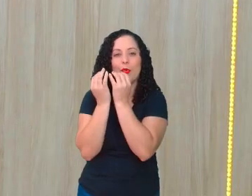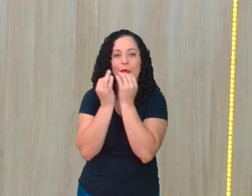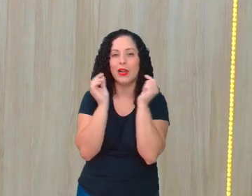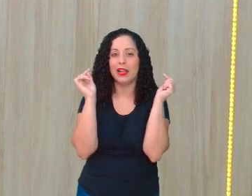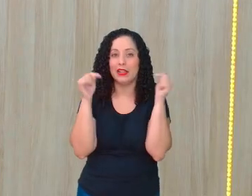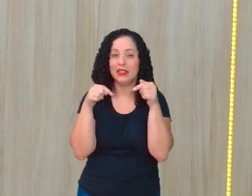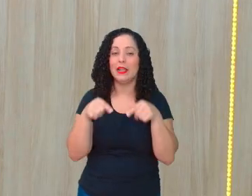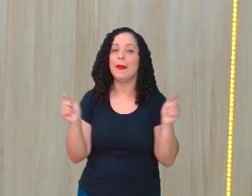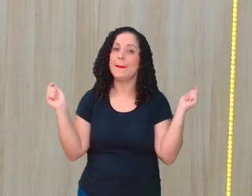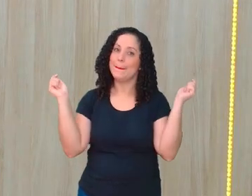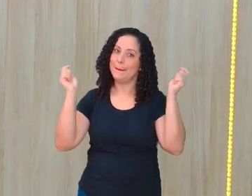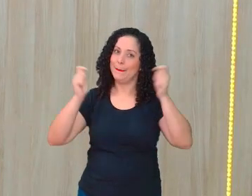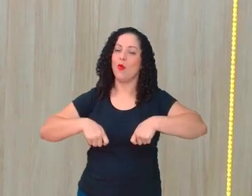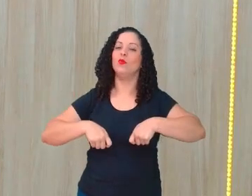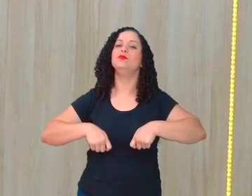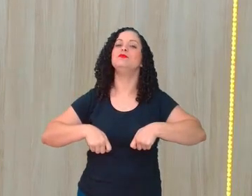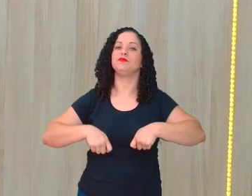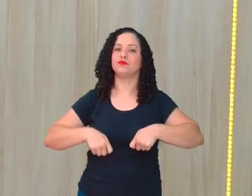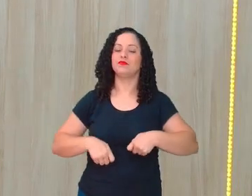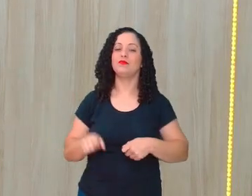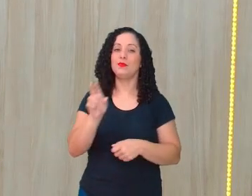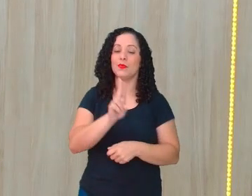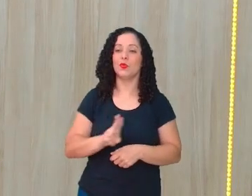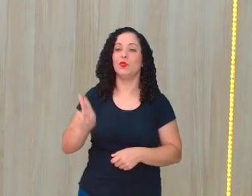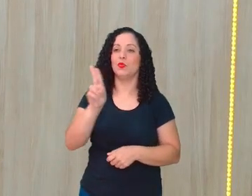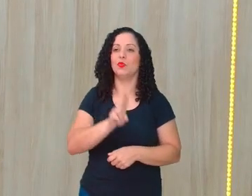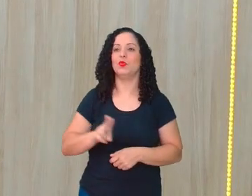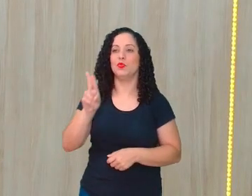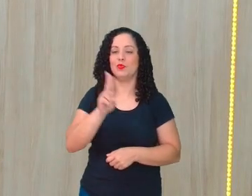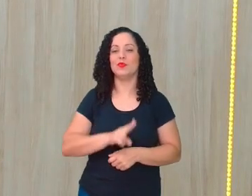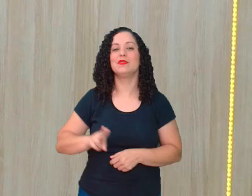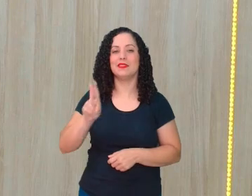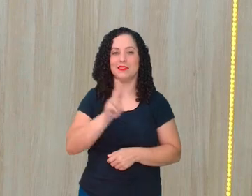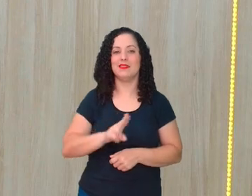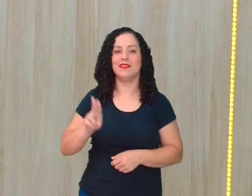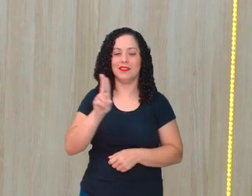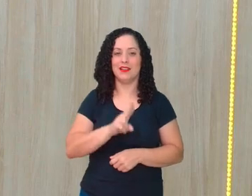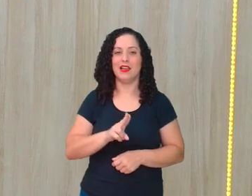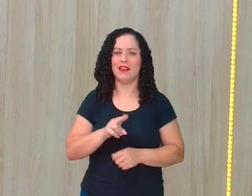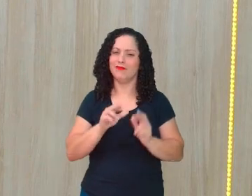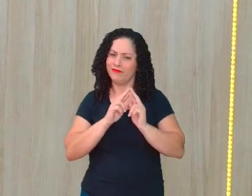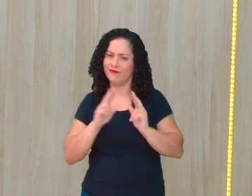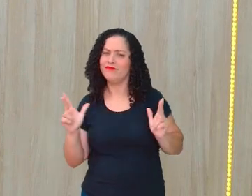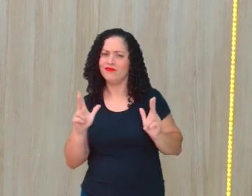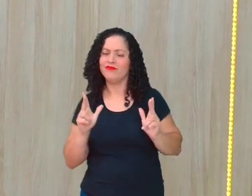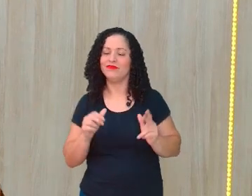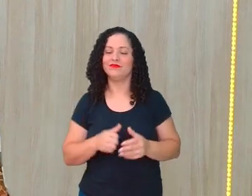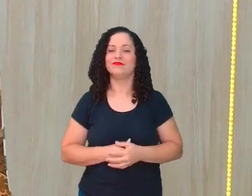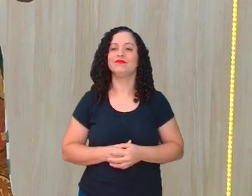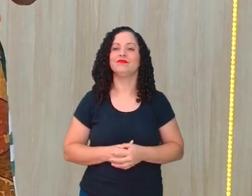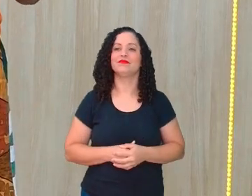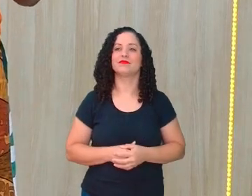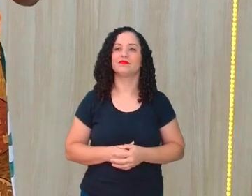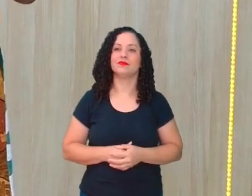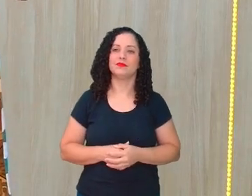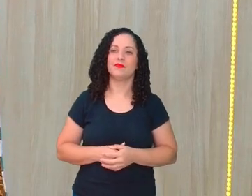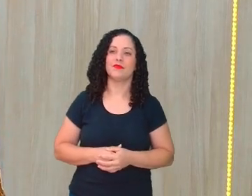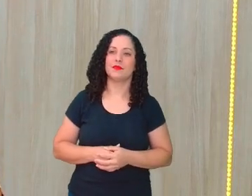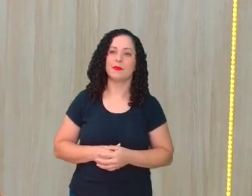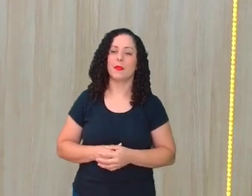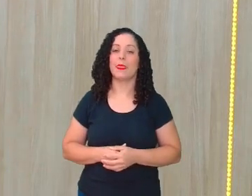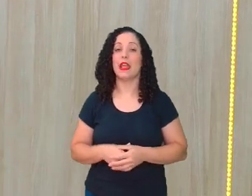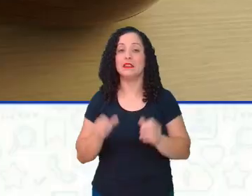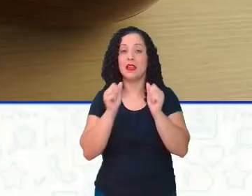possibilidades de explorar esse elemento aí, que faz parte dos instrumentos. Então, como a amplitude